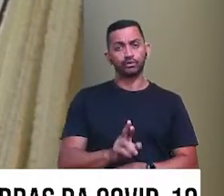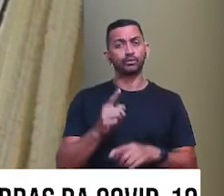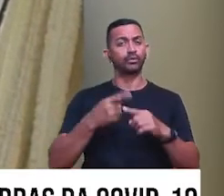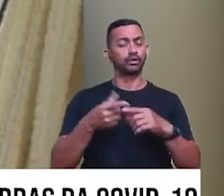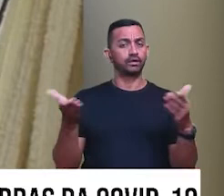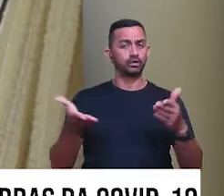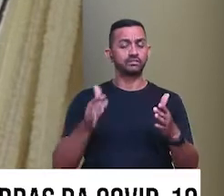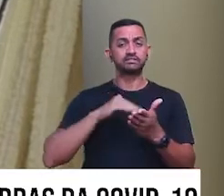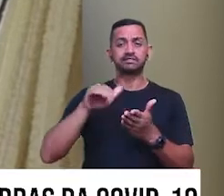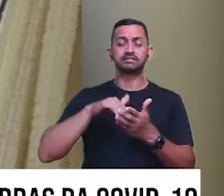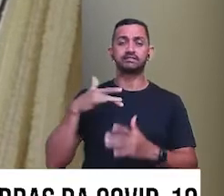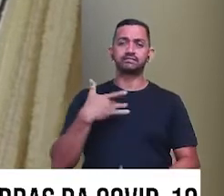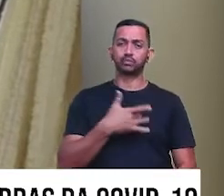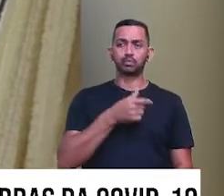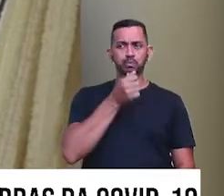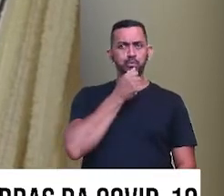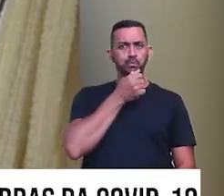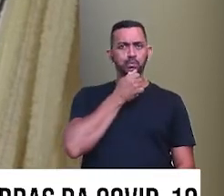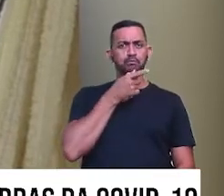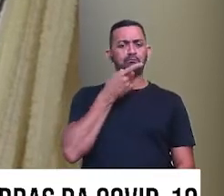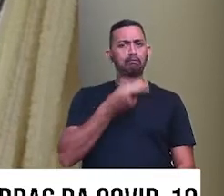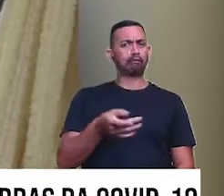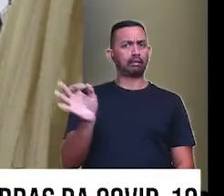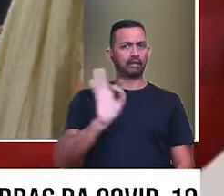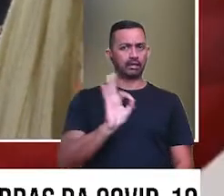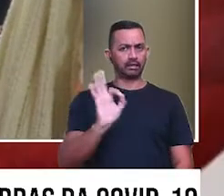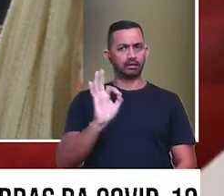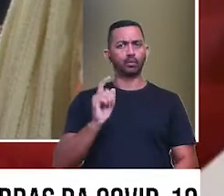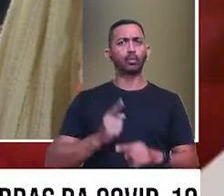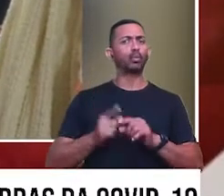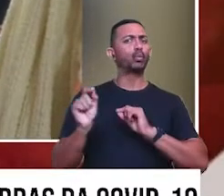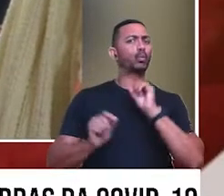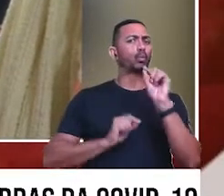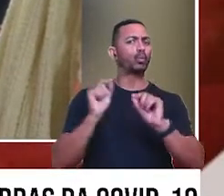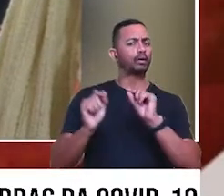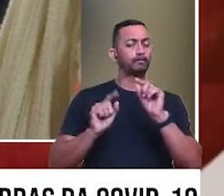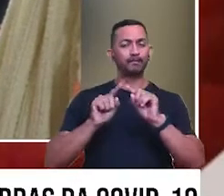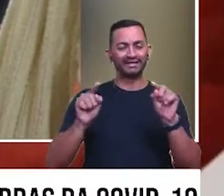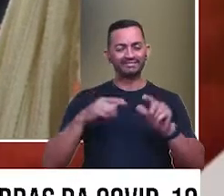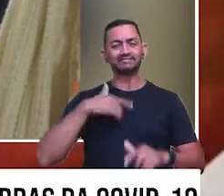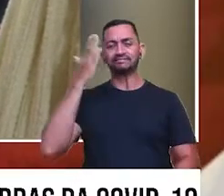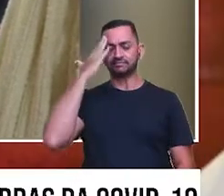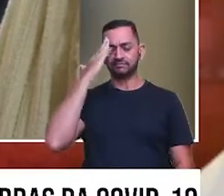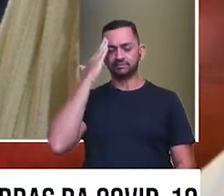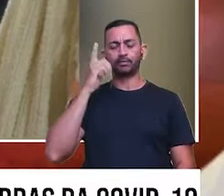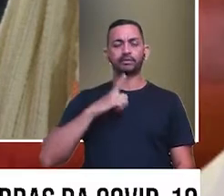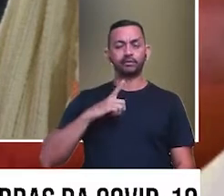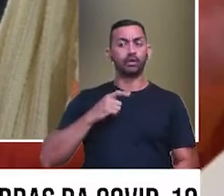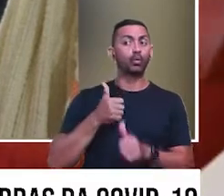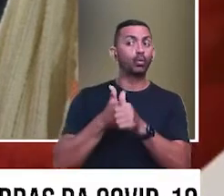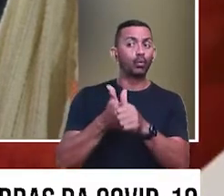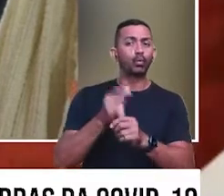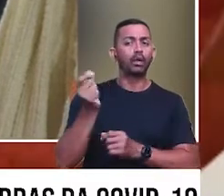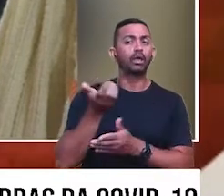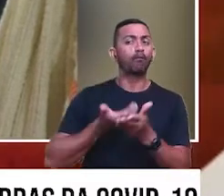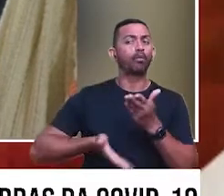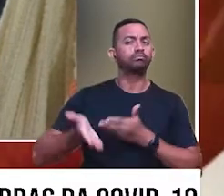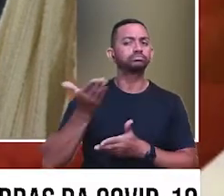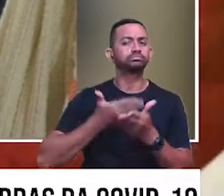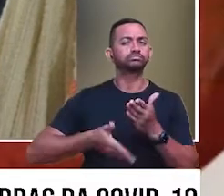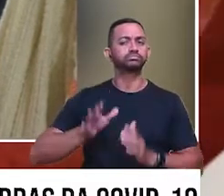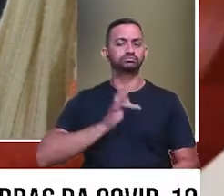aguardando essa resposta, porque a Secretaria de Saúde ainda não se posicionou a respeito dessa questão, mas a gente segue acompanhando aí